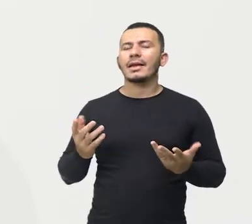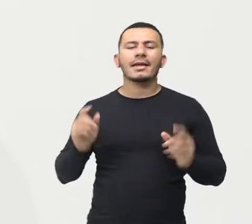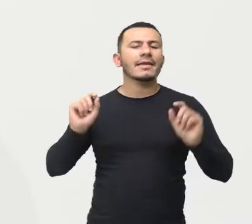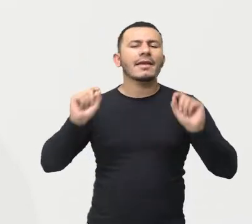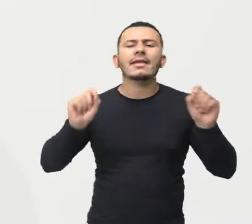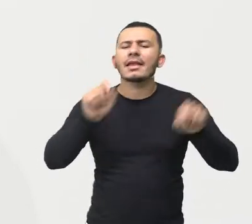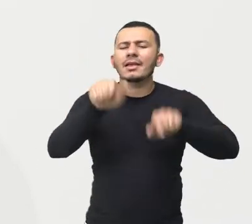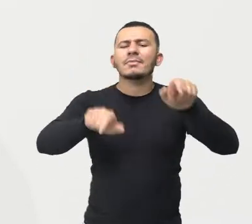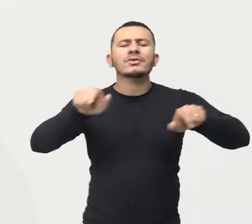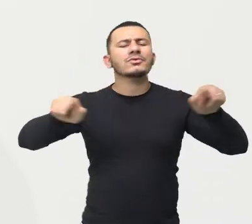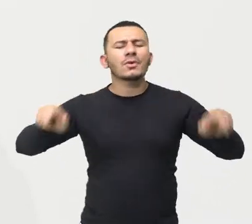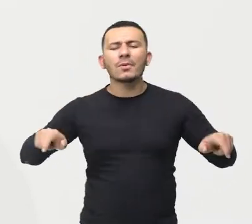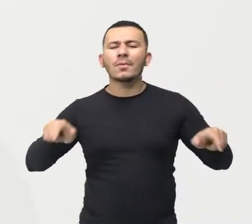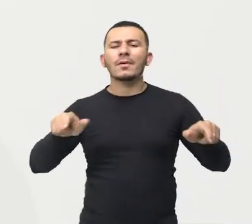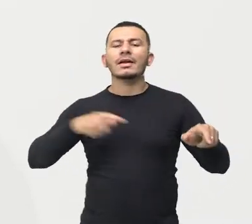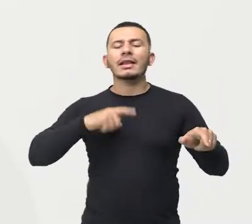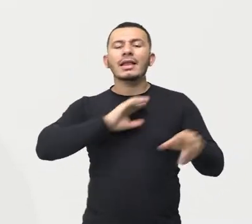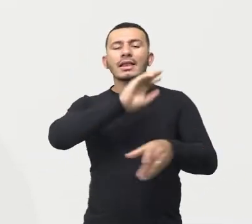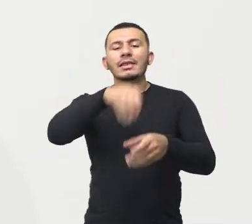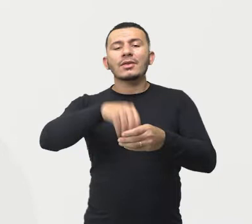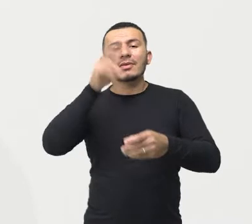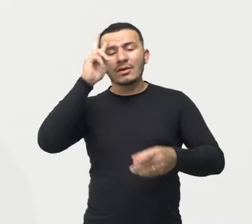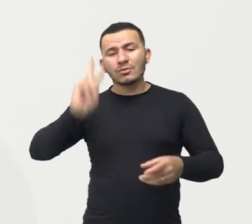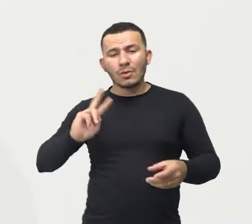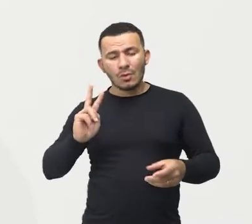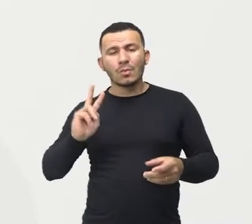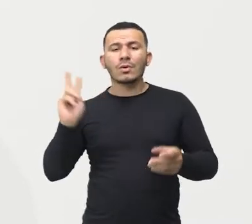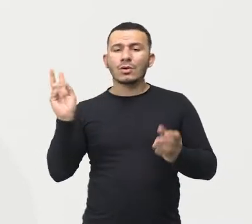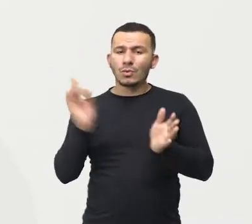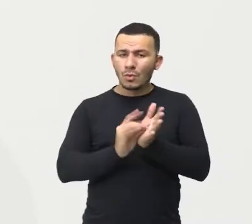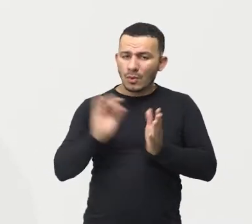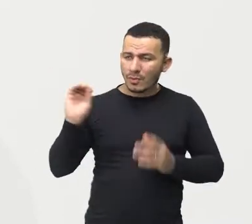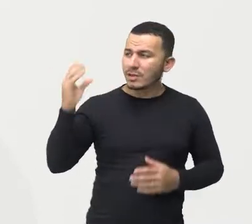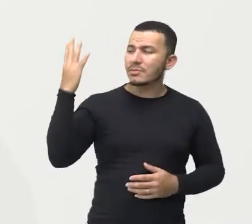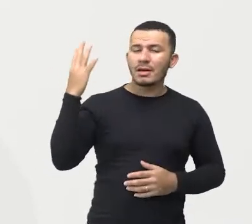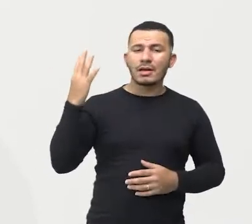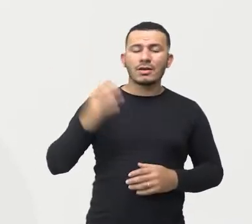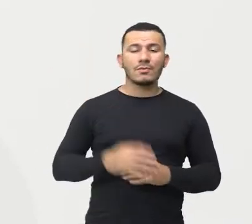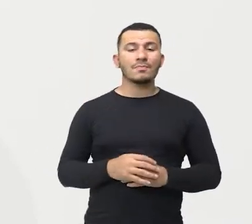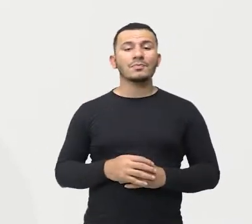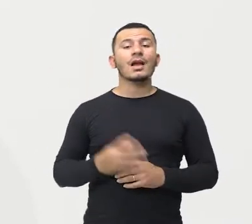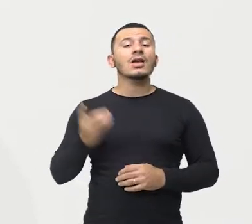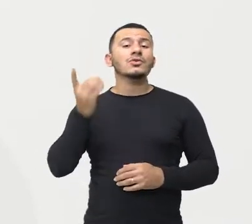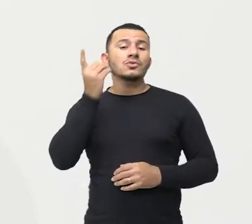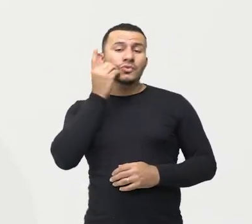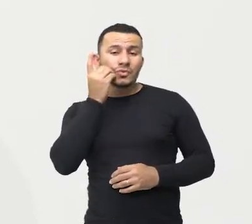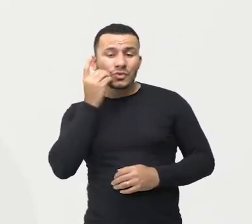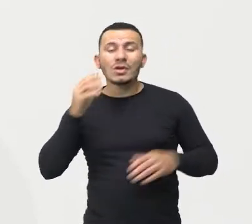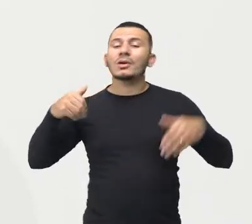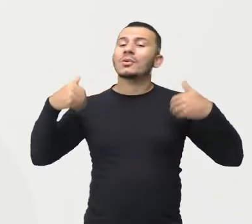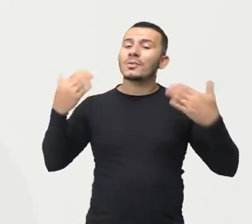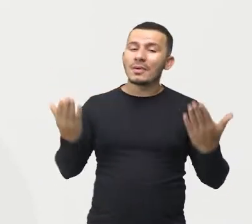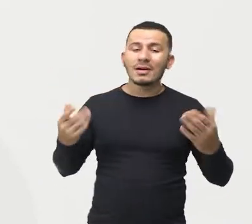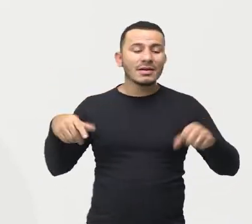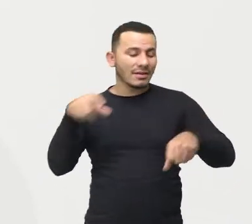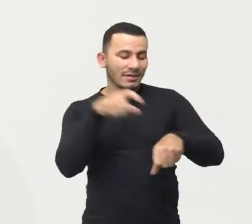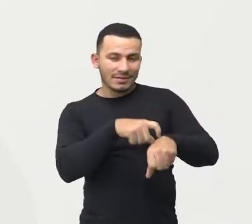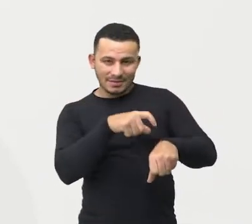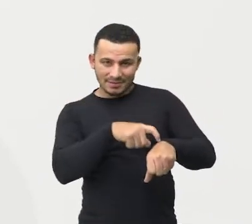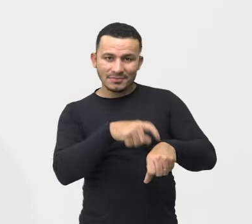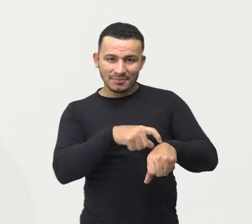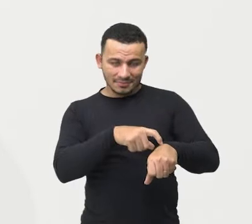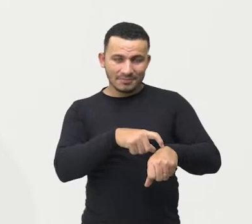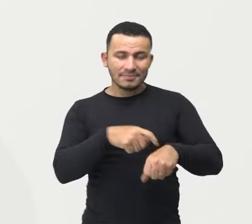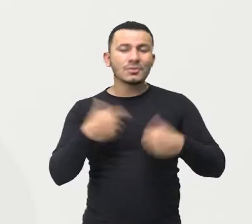pessoas envolvidas neste fato, certo? Quando aconteceu esse fato, o momento, aí nós estamos falando